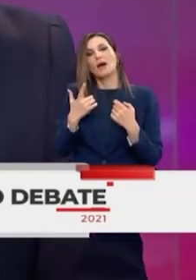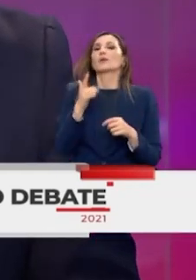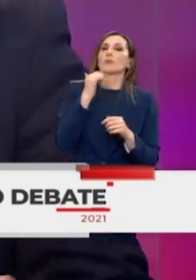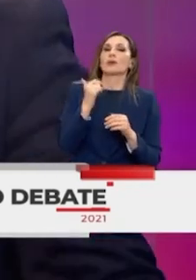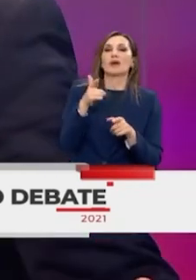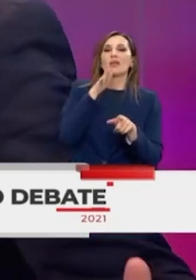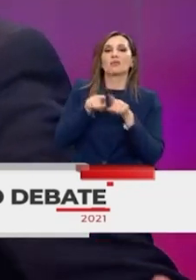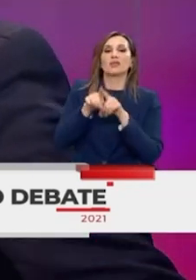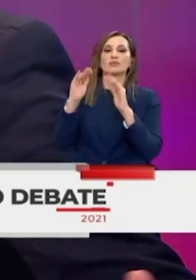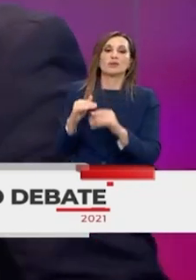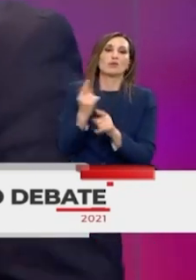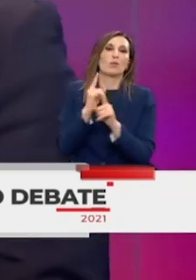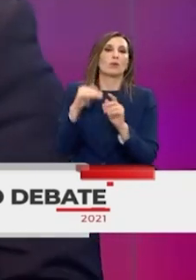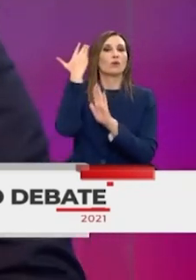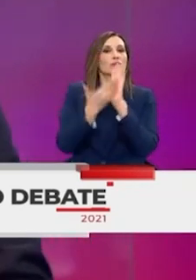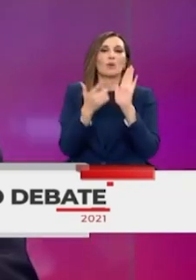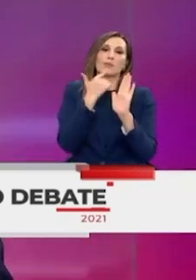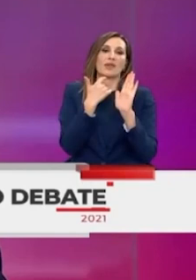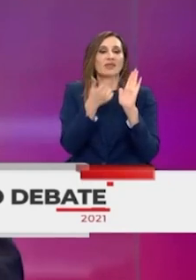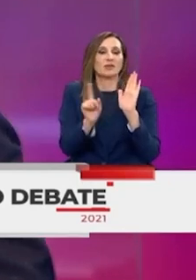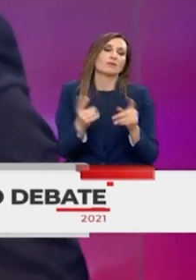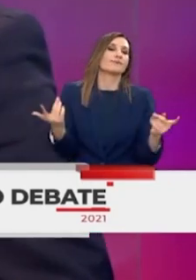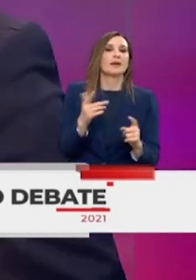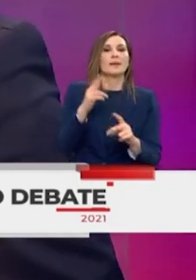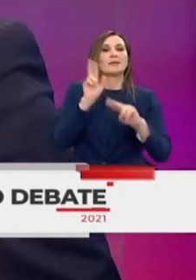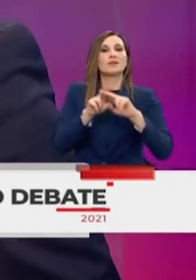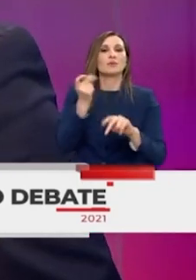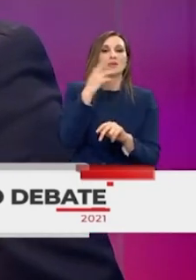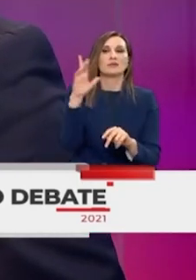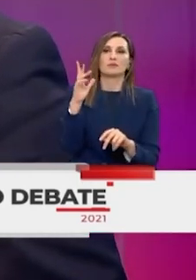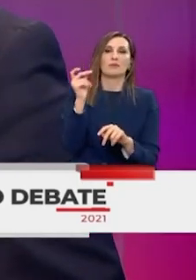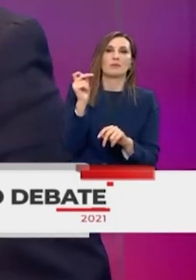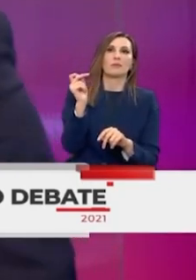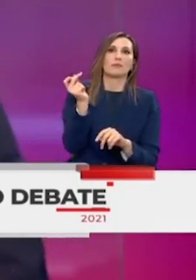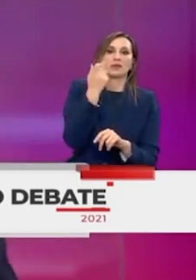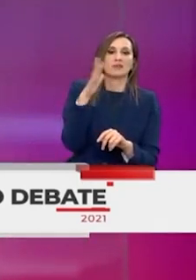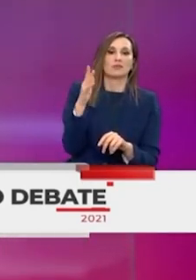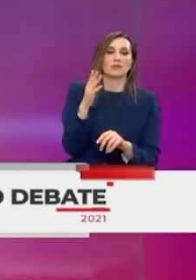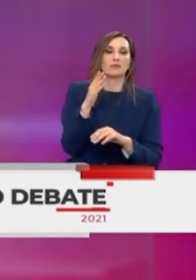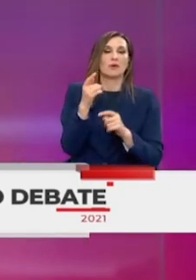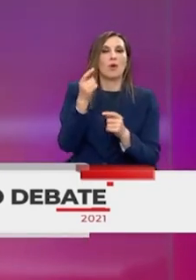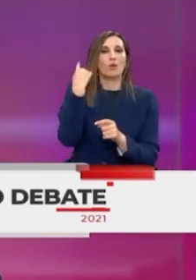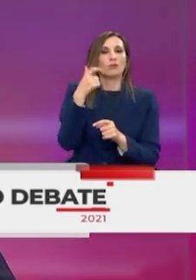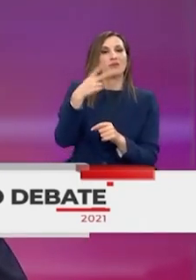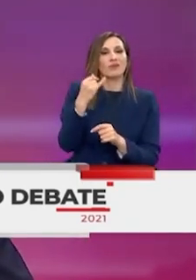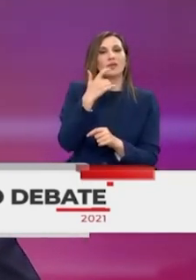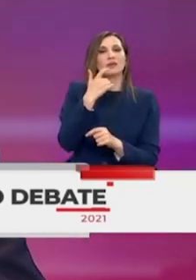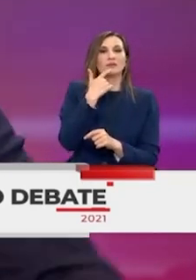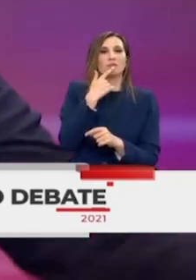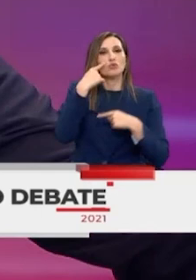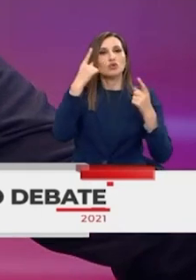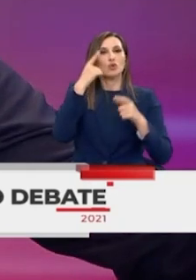diminuir o número de deputados que a Constituição não permite. Não se pode... Olha, prisão perpétua. Ontem a TVI apresentou uma sondagem, quase metade dos portugueses defende prisão